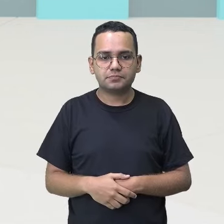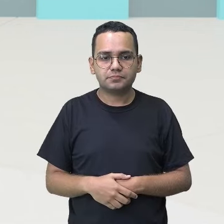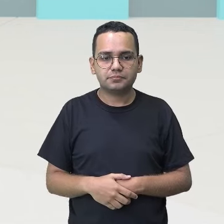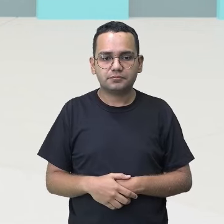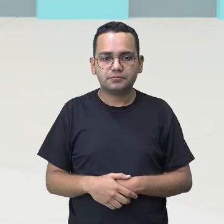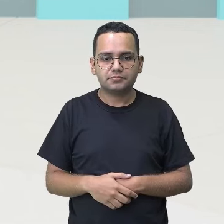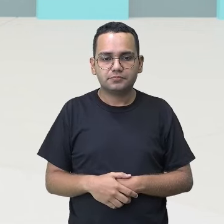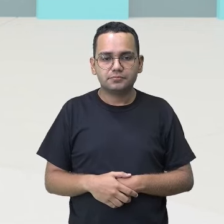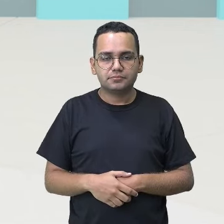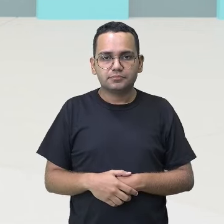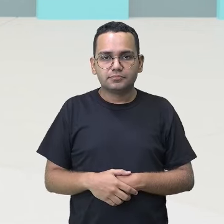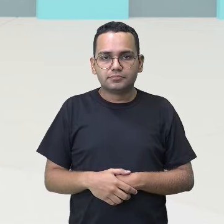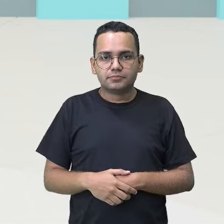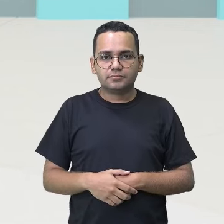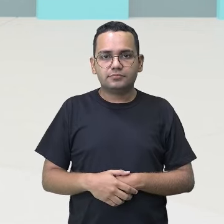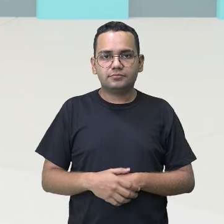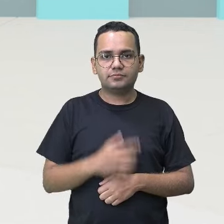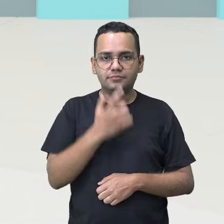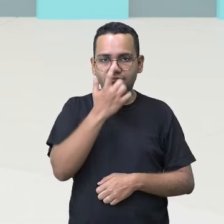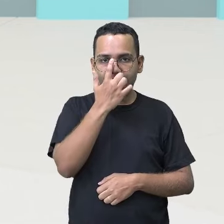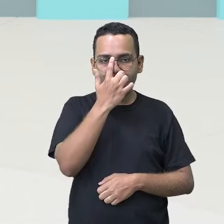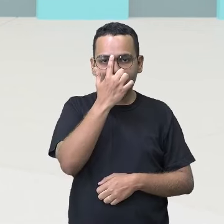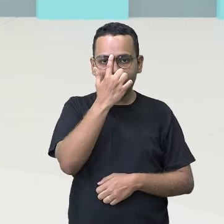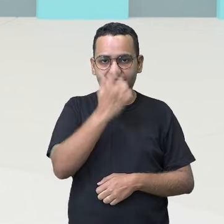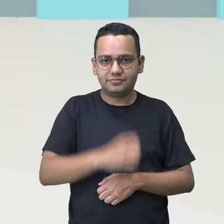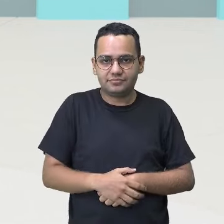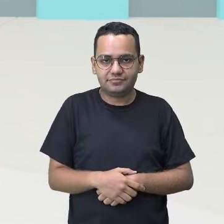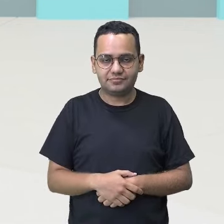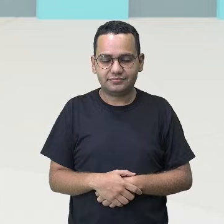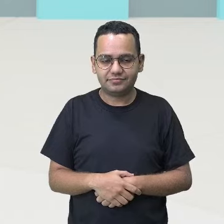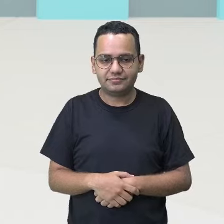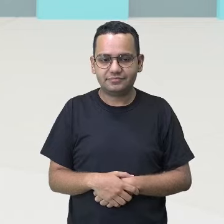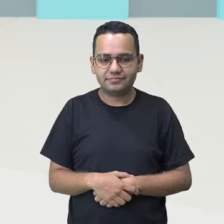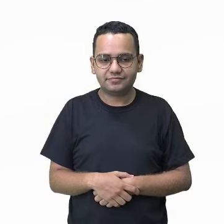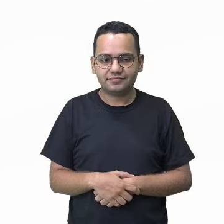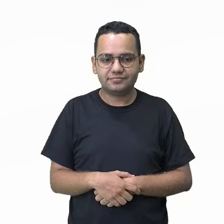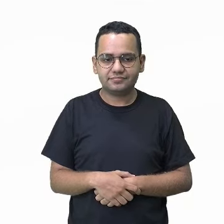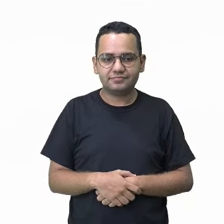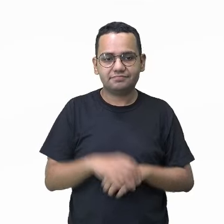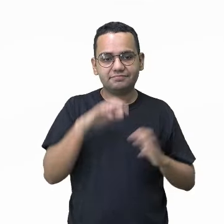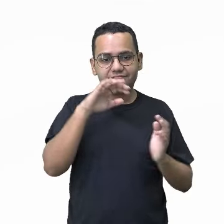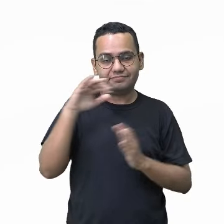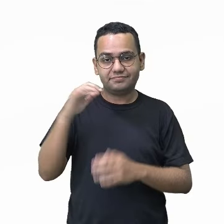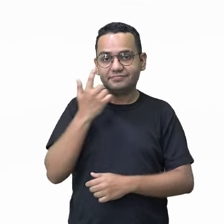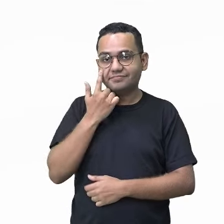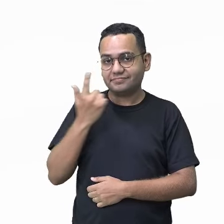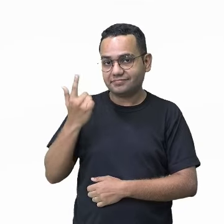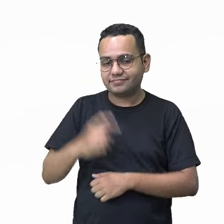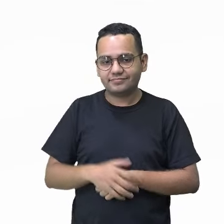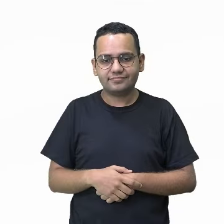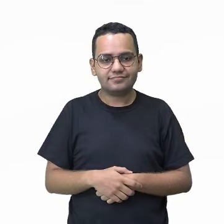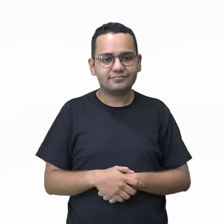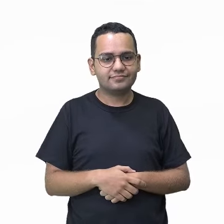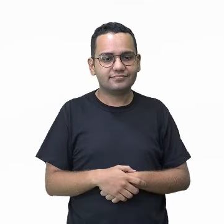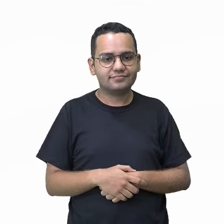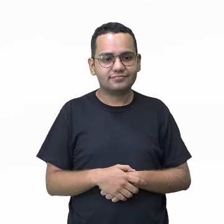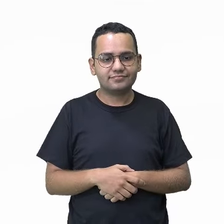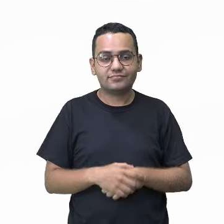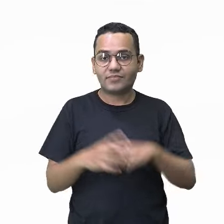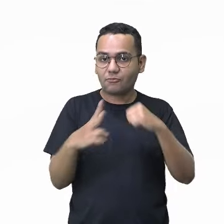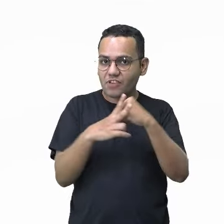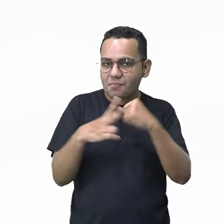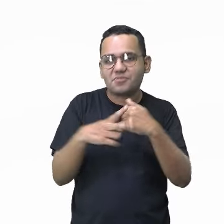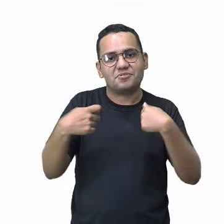Beleza então essa é a diferença agora eu quero que vocês vejam a seguinte situação na cartela aí comigo vejam aí verbos que